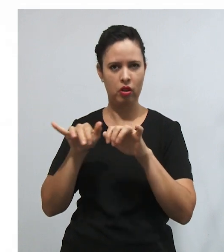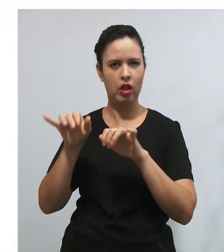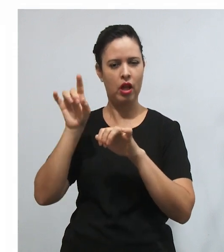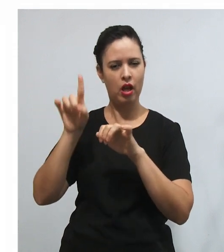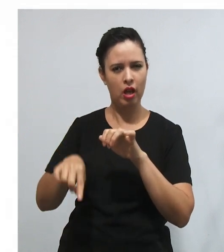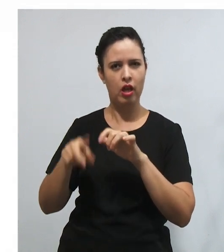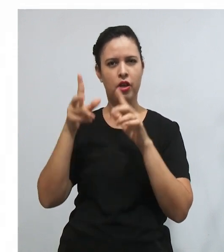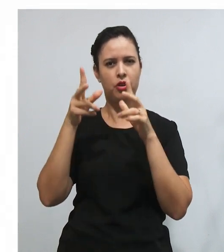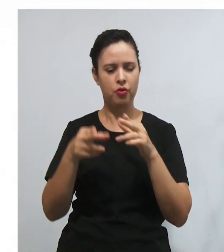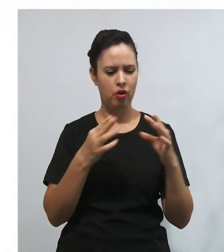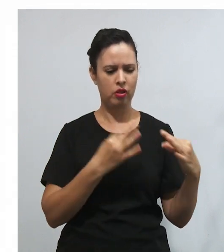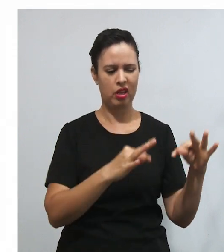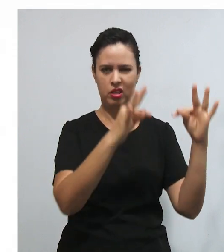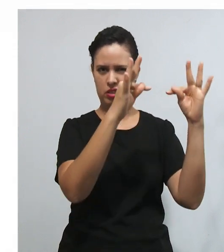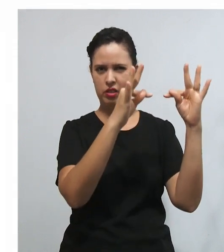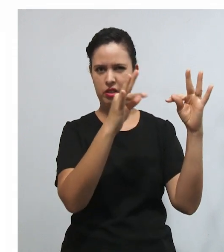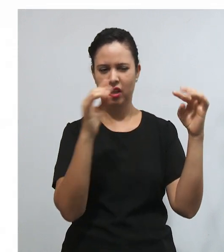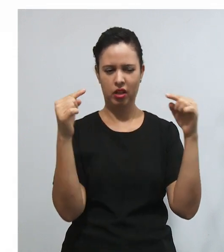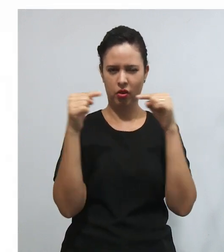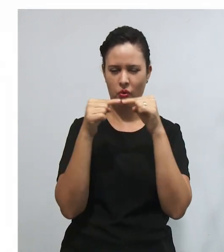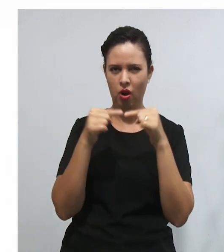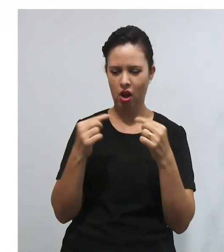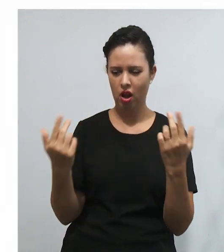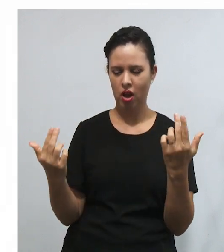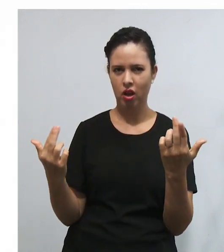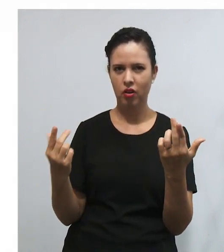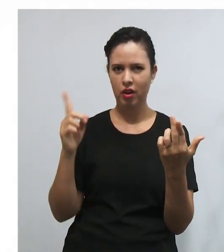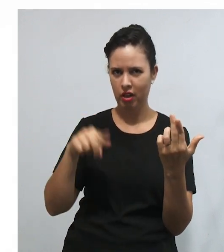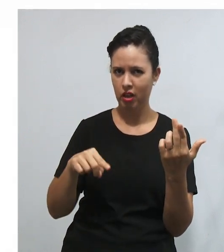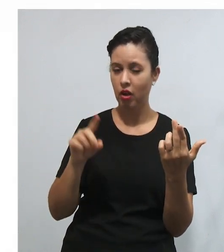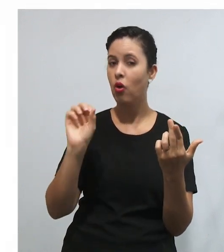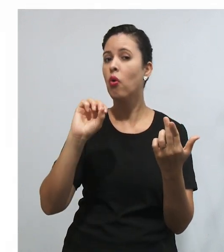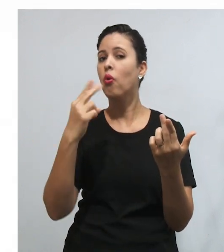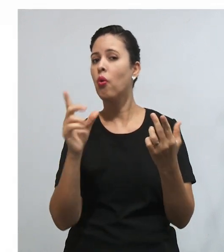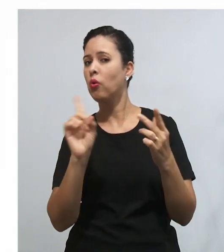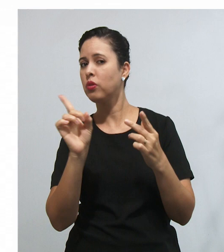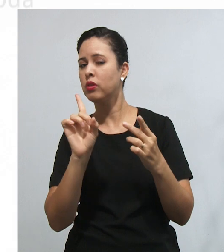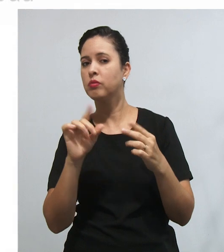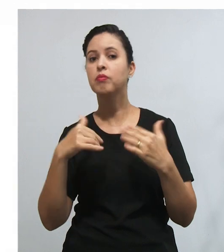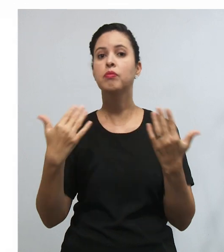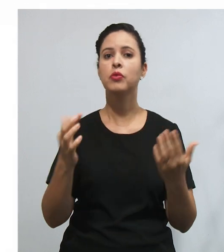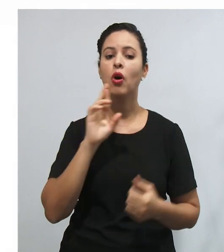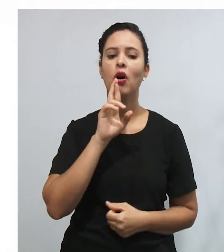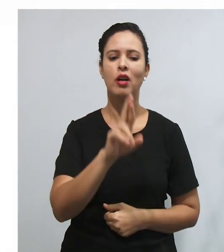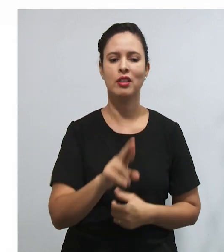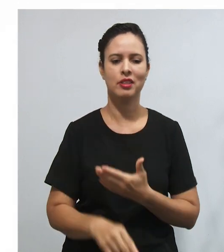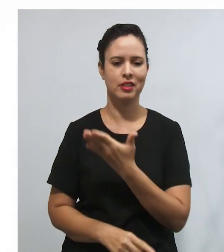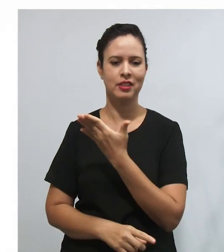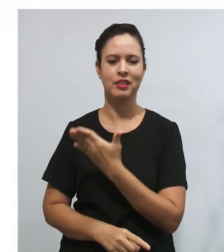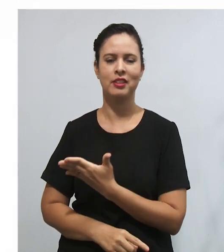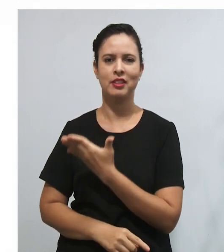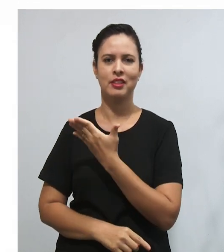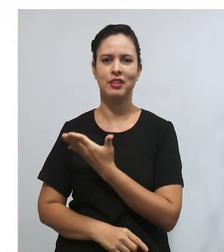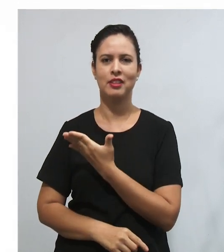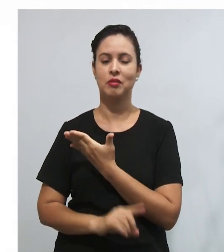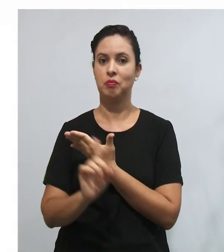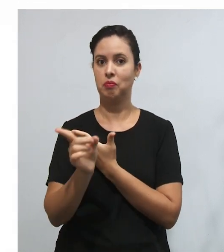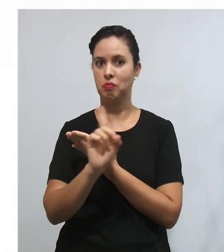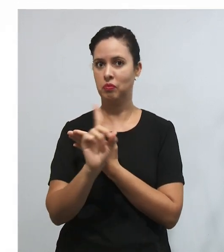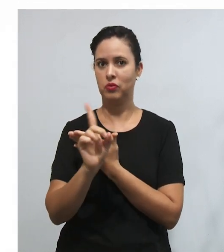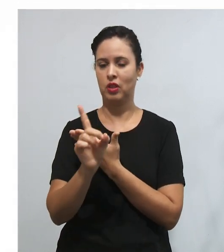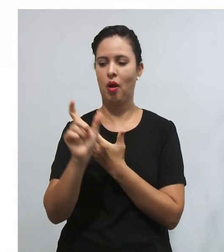diriam que é a mesma coisa ou não? Vou trazer aqui a resposta da nossa perguntinha, ó. A princípio,